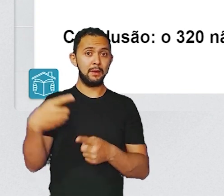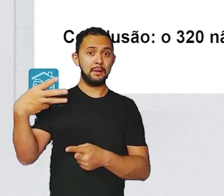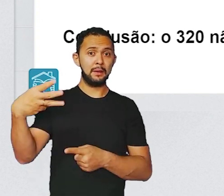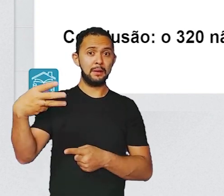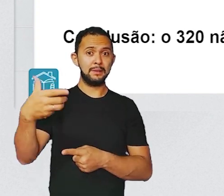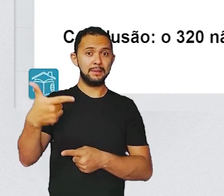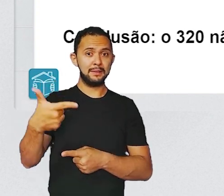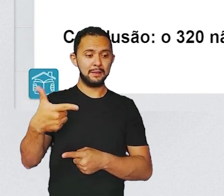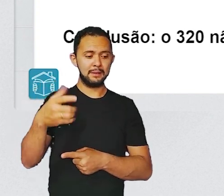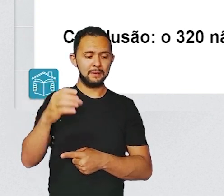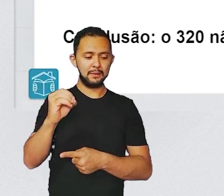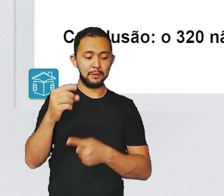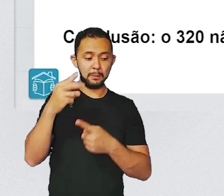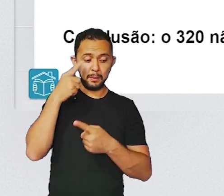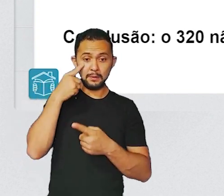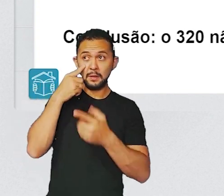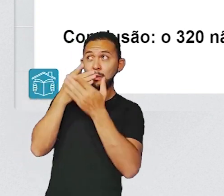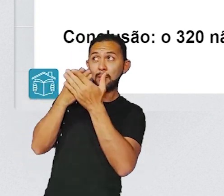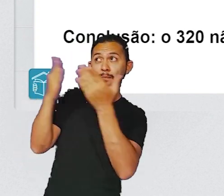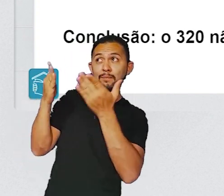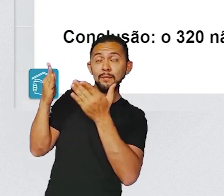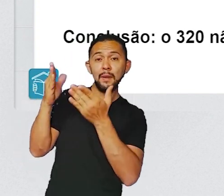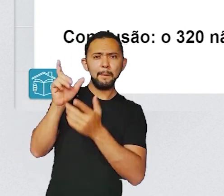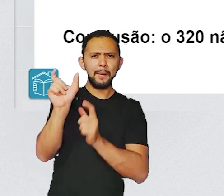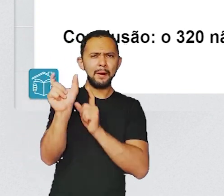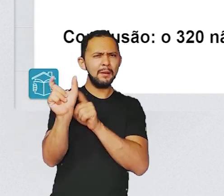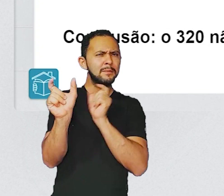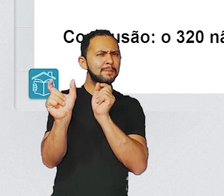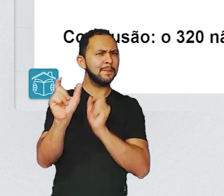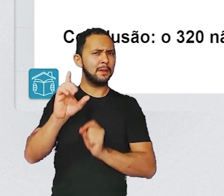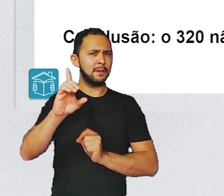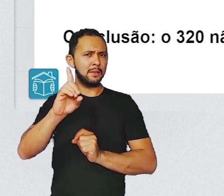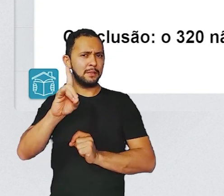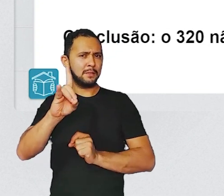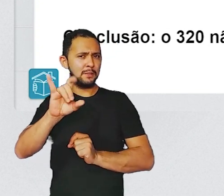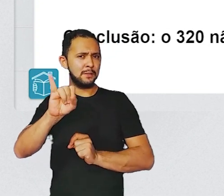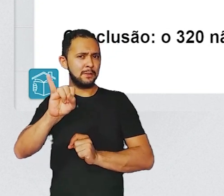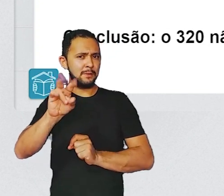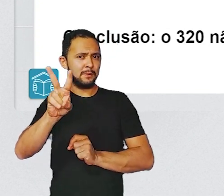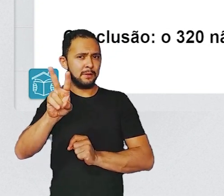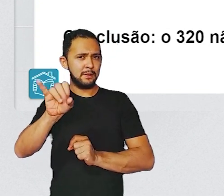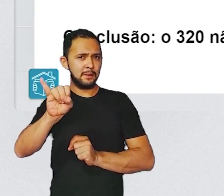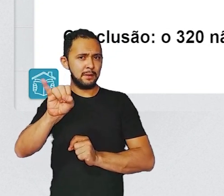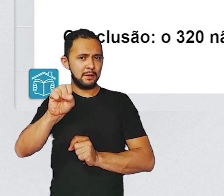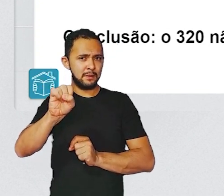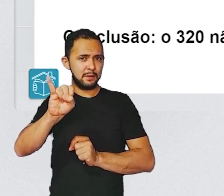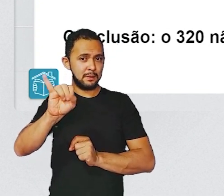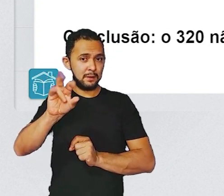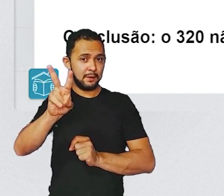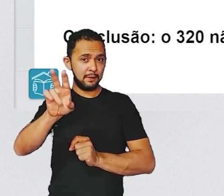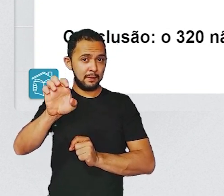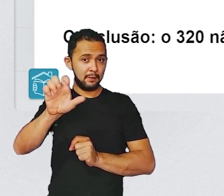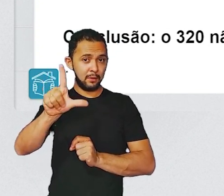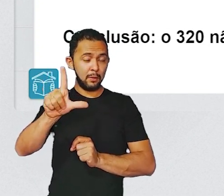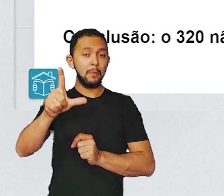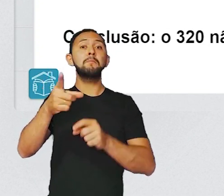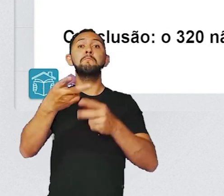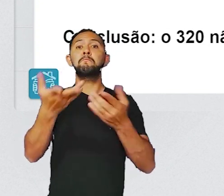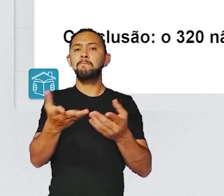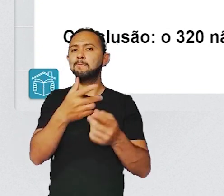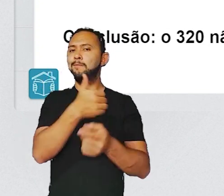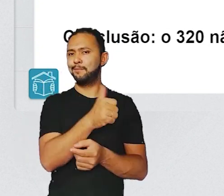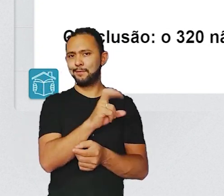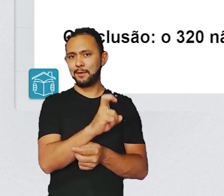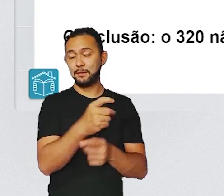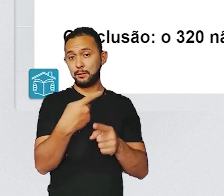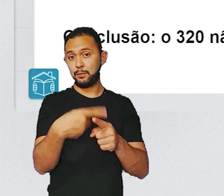320 não é, olha, observa aqui, ó essa palavrinha que nós temos agora, divisível por 15. Então, se a divisão não